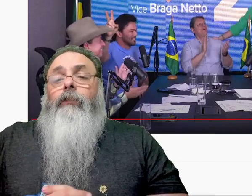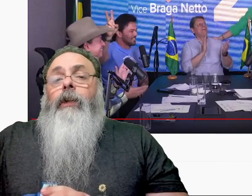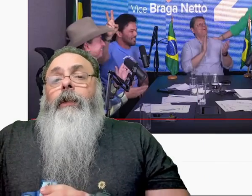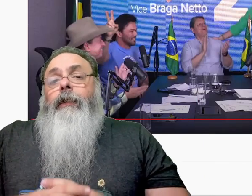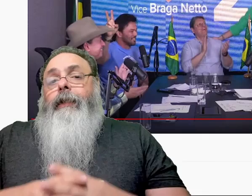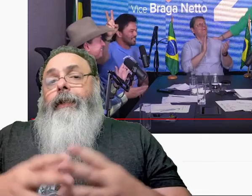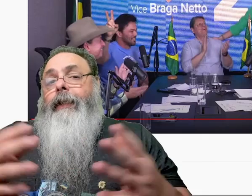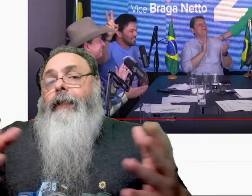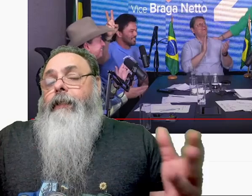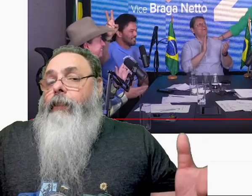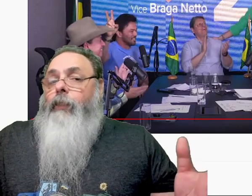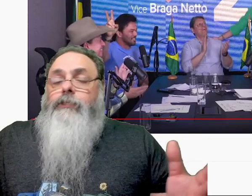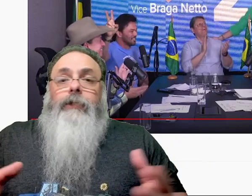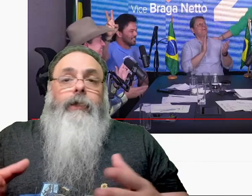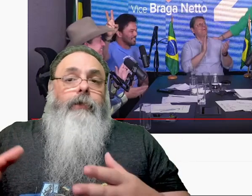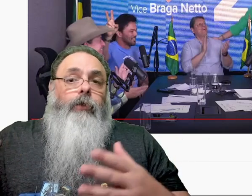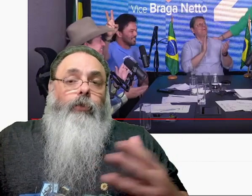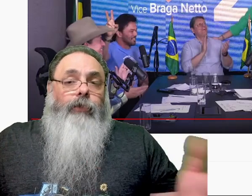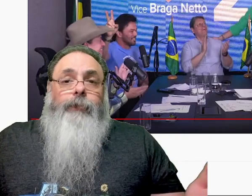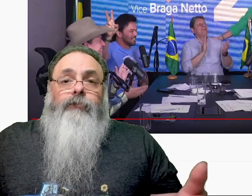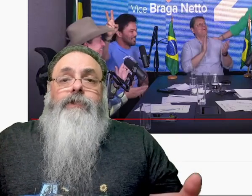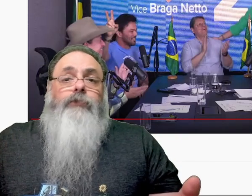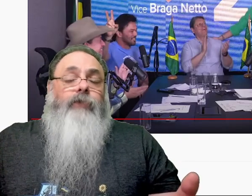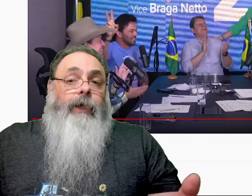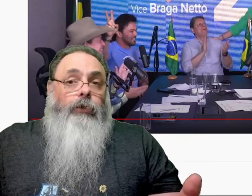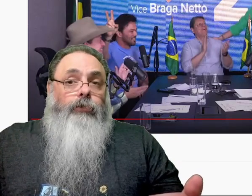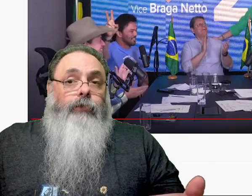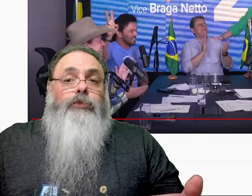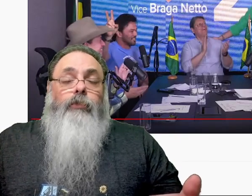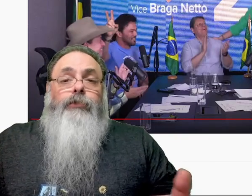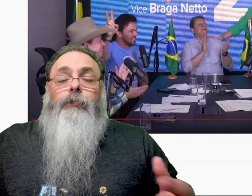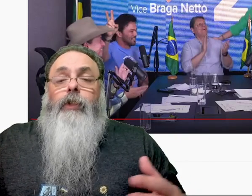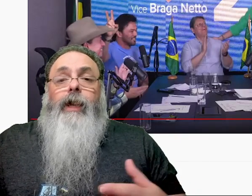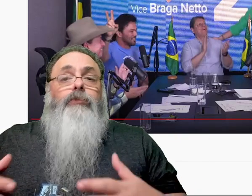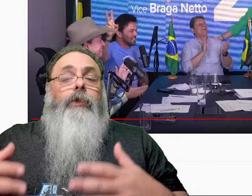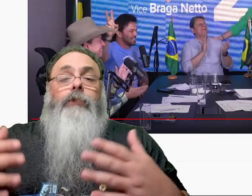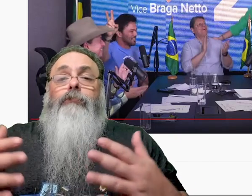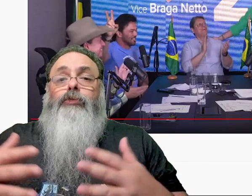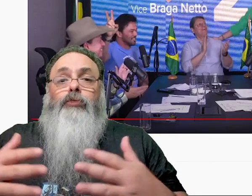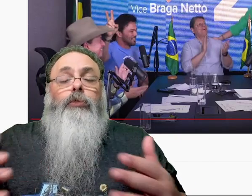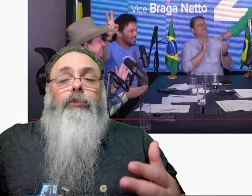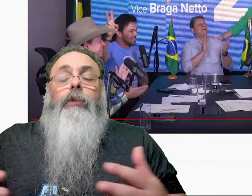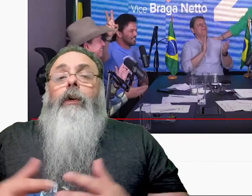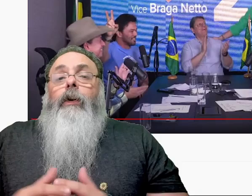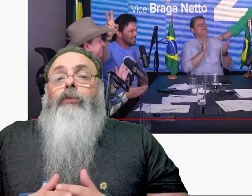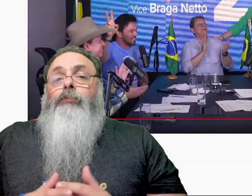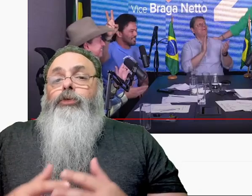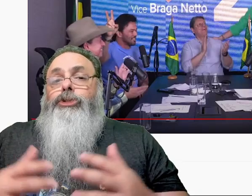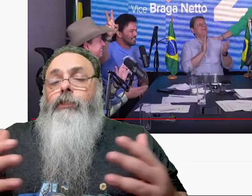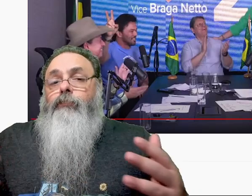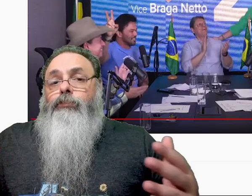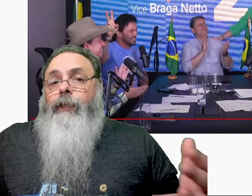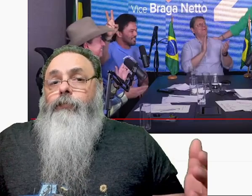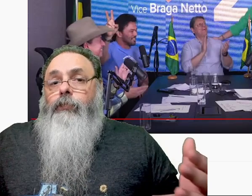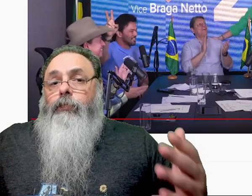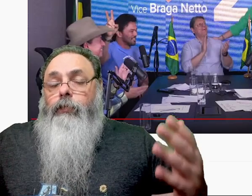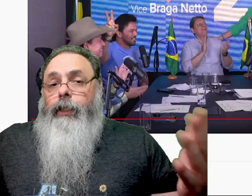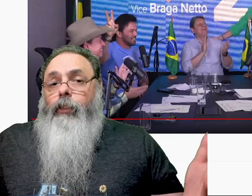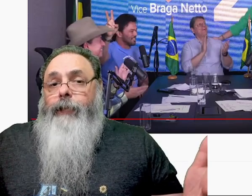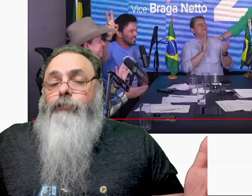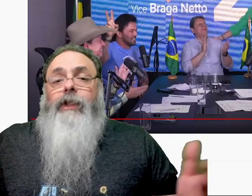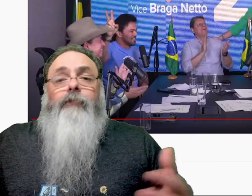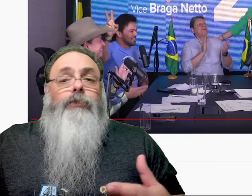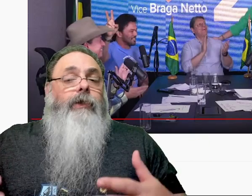polícia federal é aquele negócio né que eu falo para vocês falei no outro vídeo que eu fiz sobre o caso eu não te escuto os motivos do